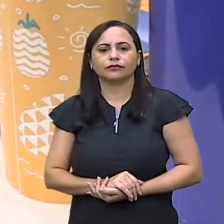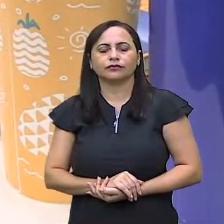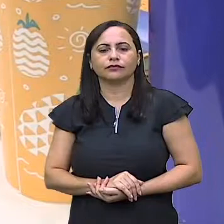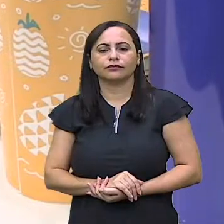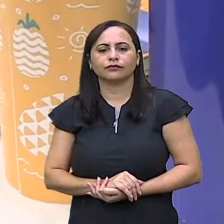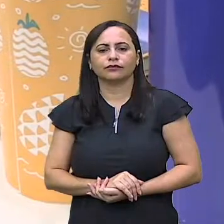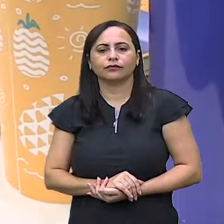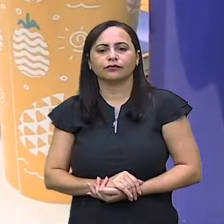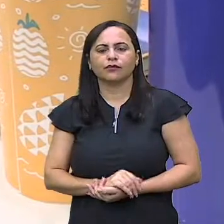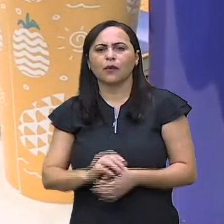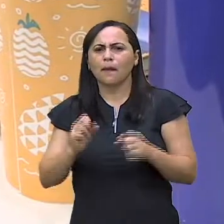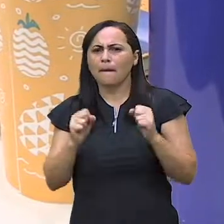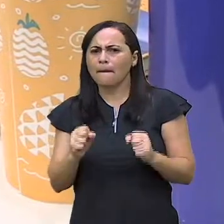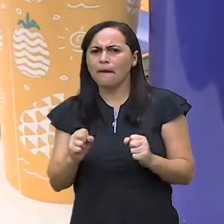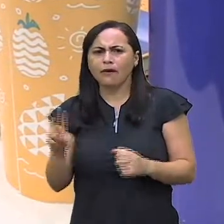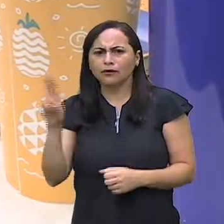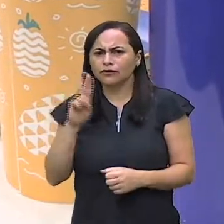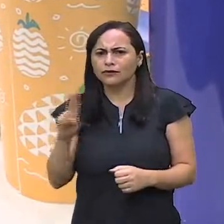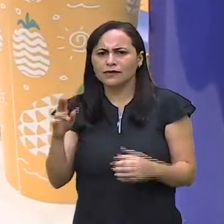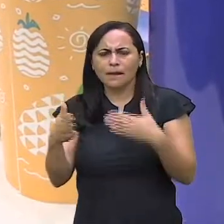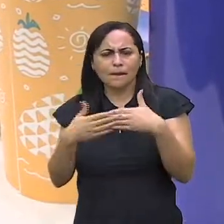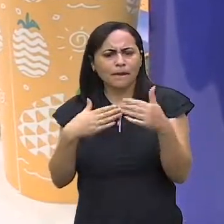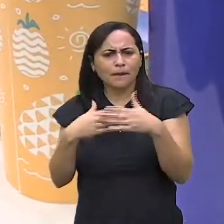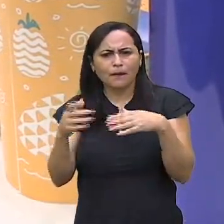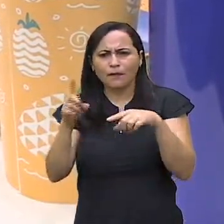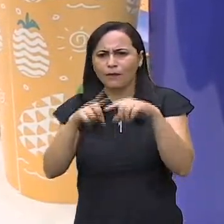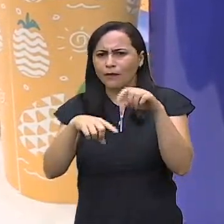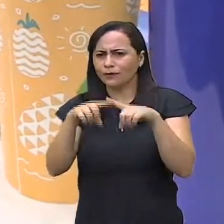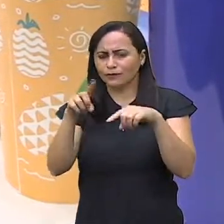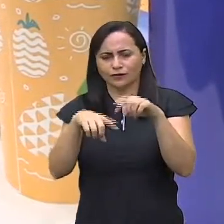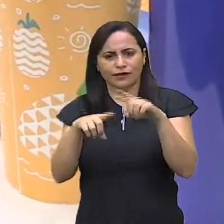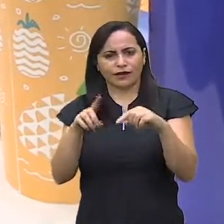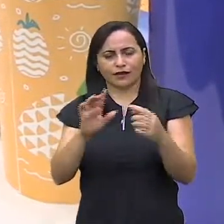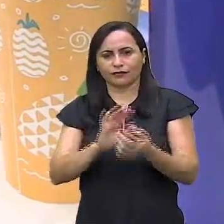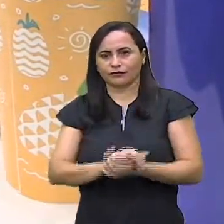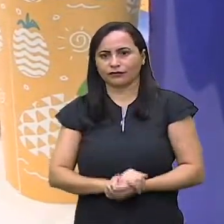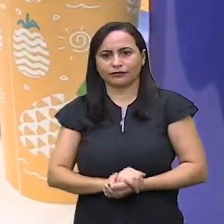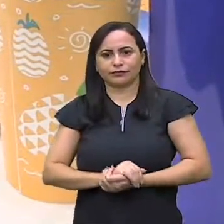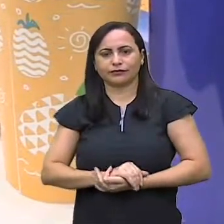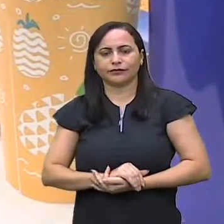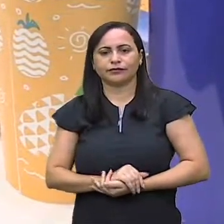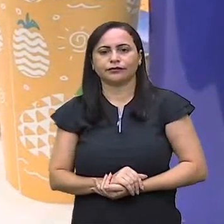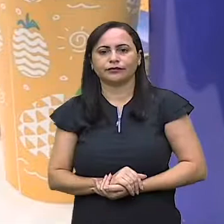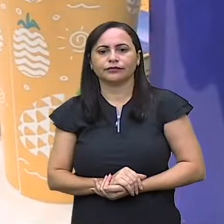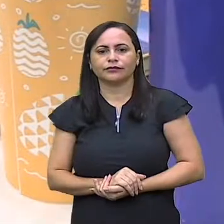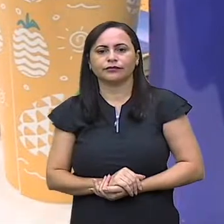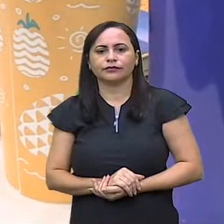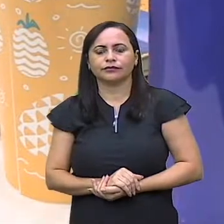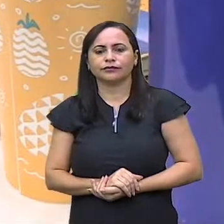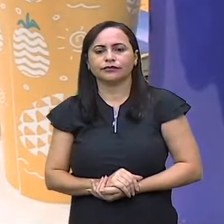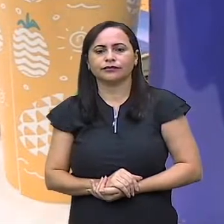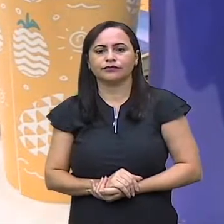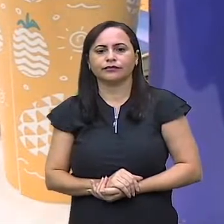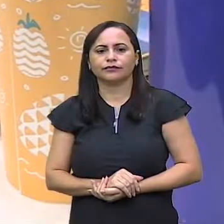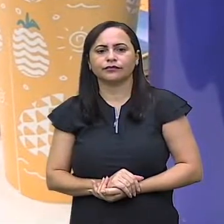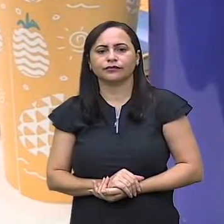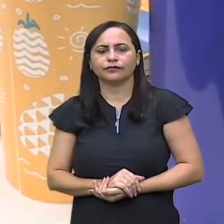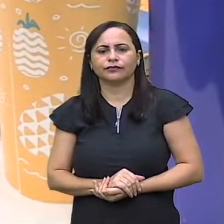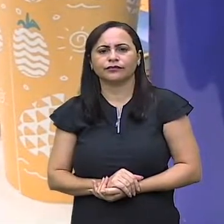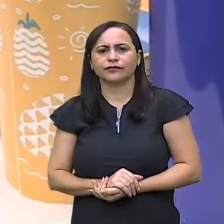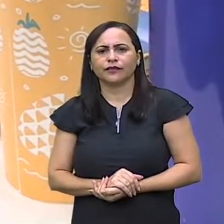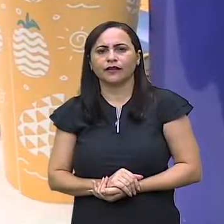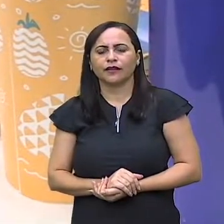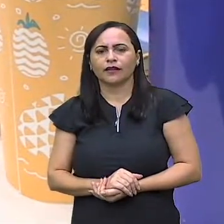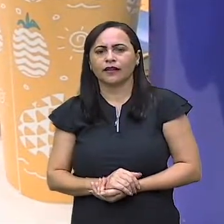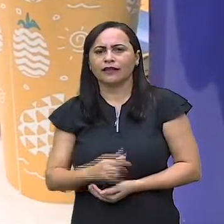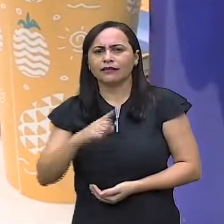Pode fazer com lápis de cor, né, professora Luciene? Uh-huh. Com botões. O que mais? Vários. O que você tiver aí